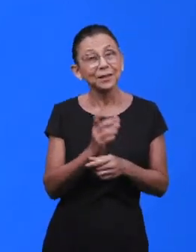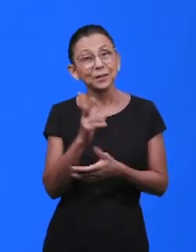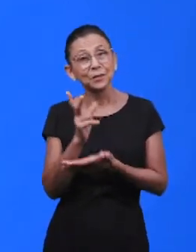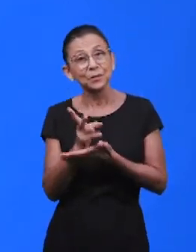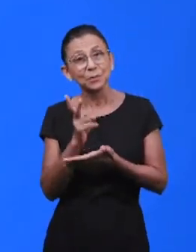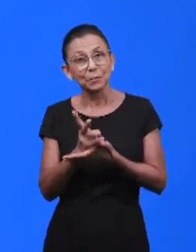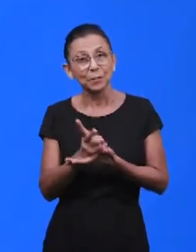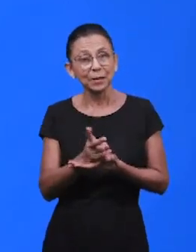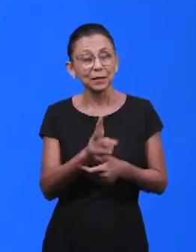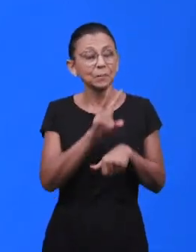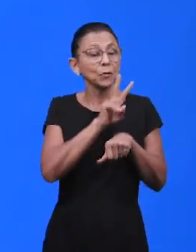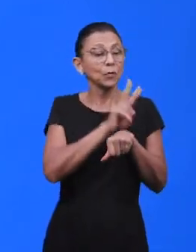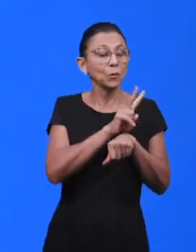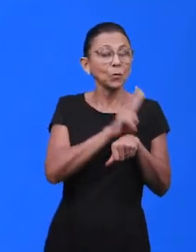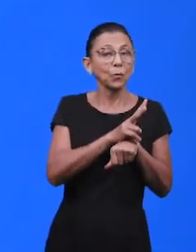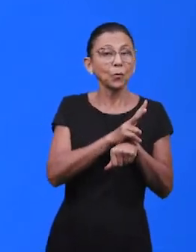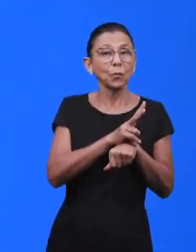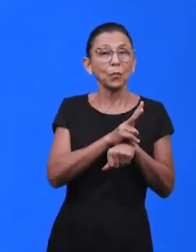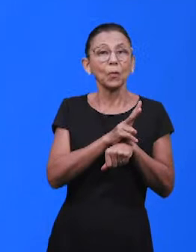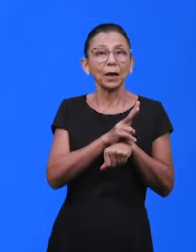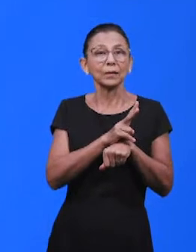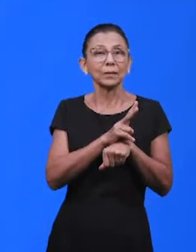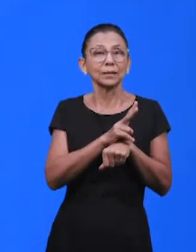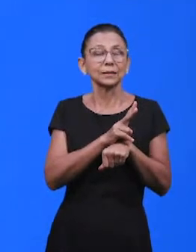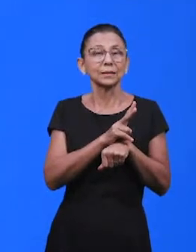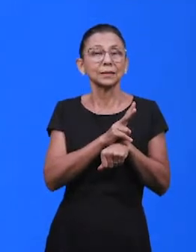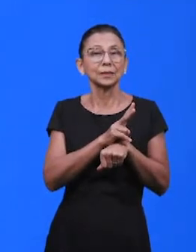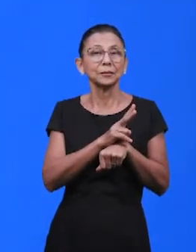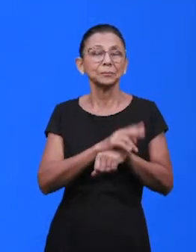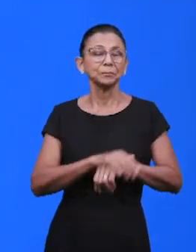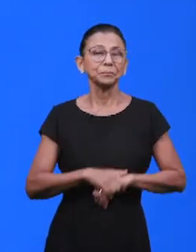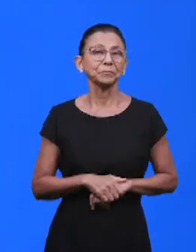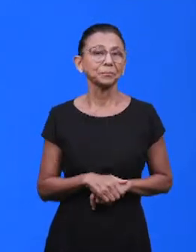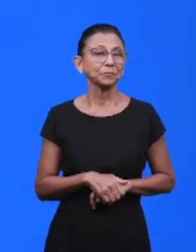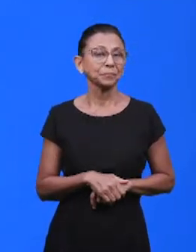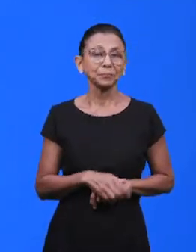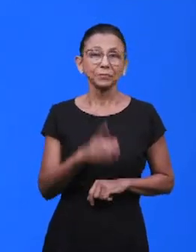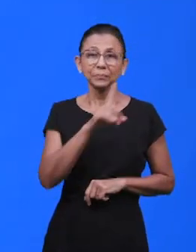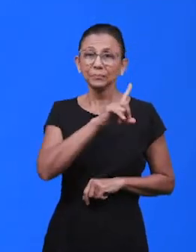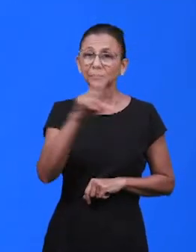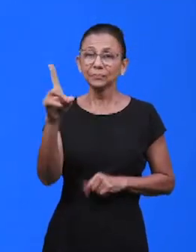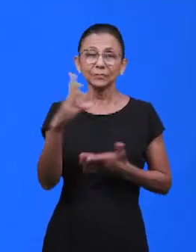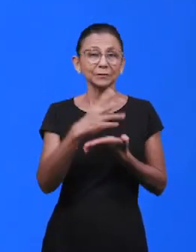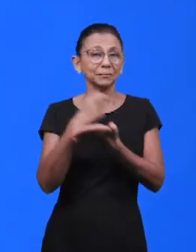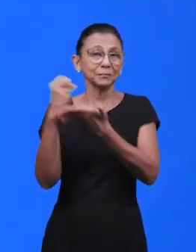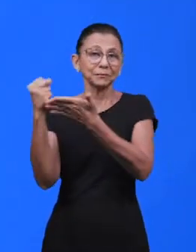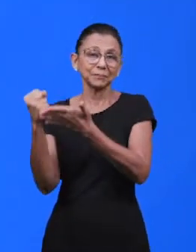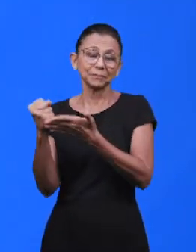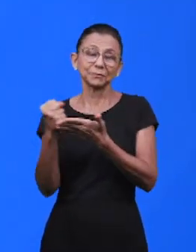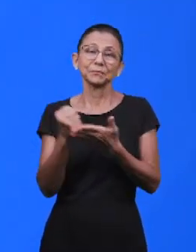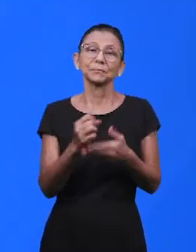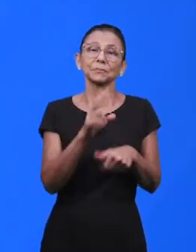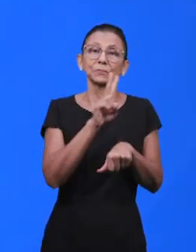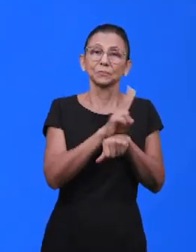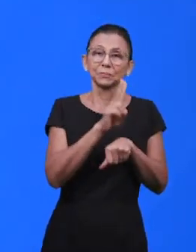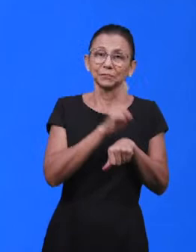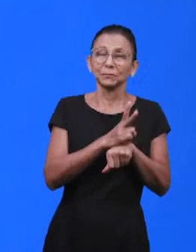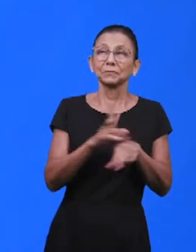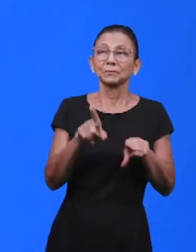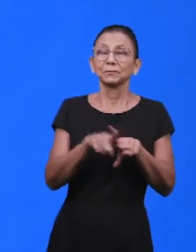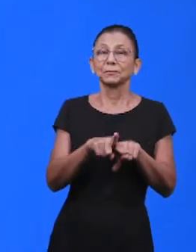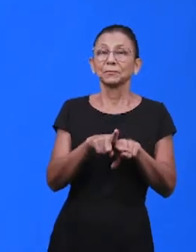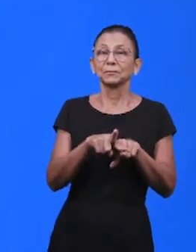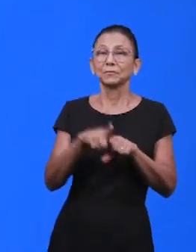não subiram, que também não foram arrebatados. Muito bem colocado na sua resposta, porque eles rejeitaram o chamado, né? A igreja rejeitou o